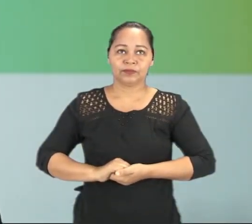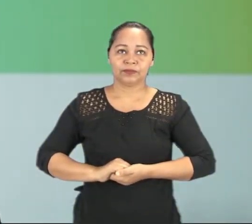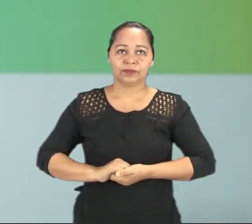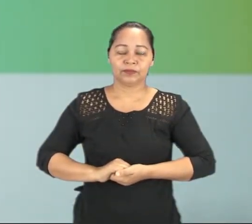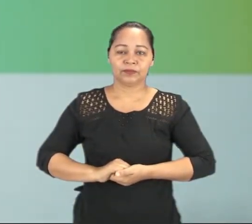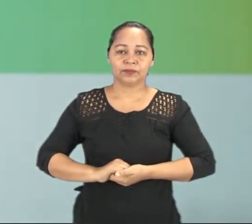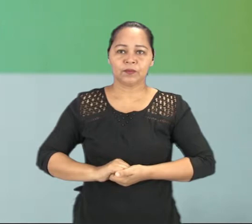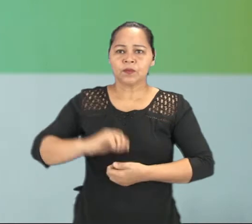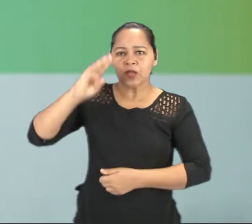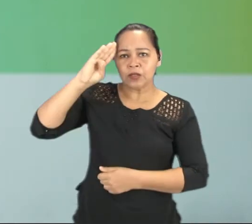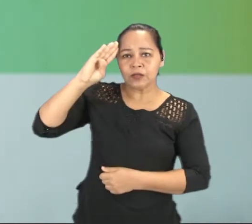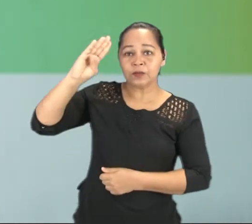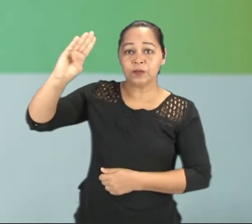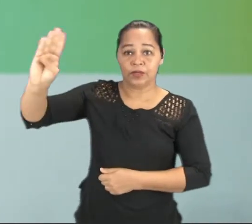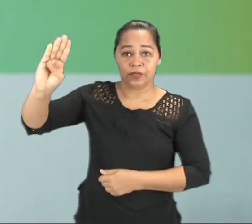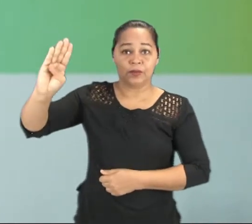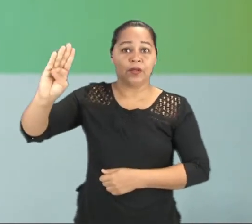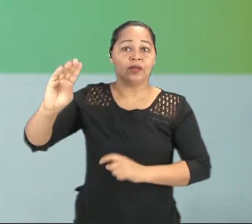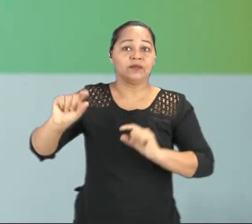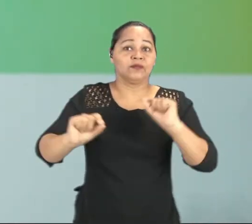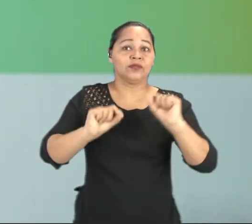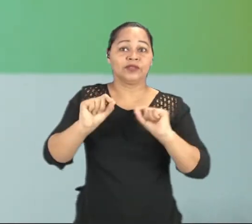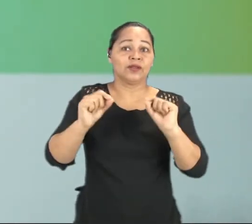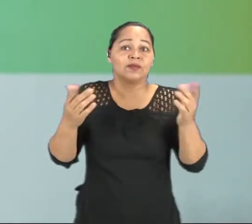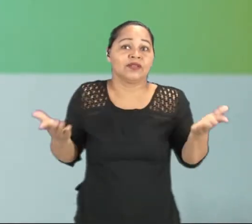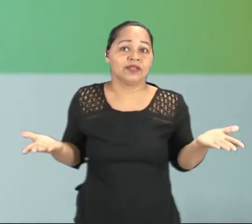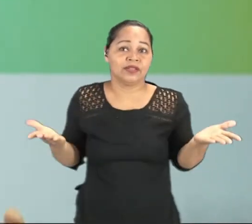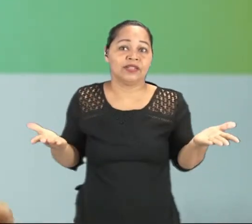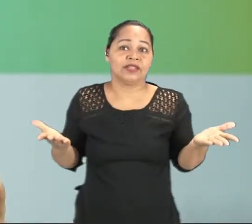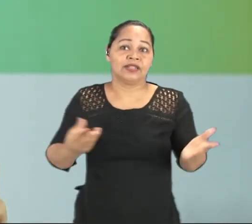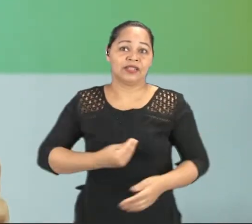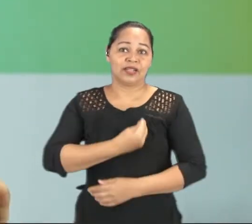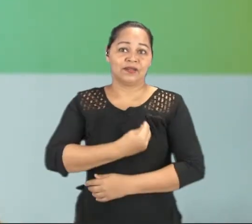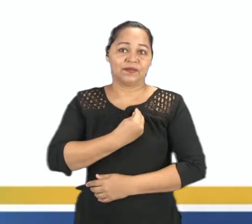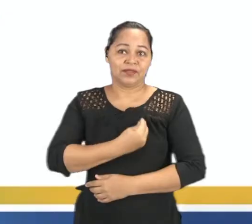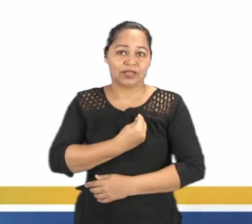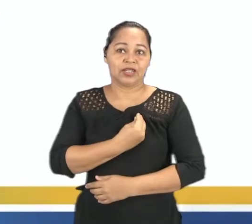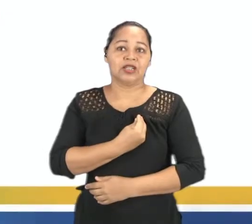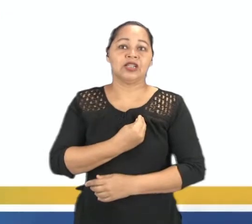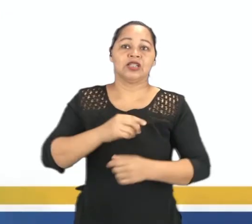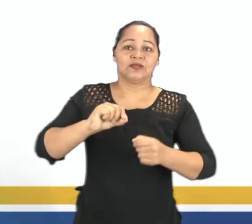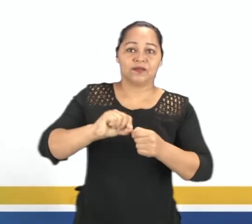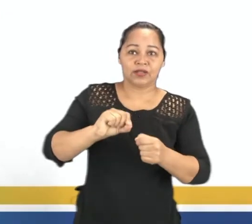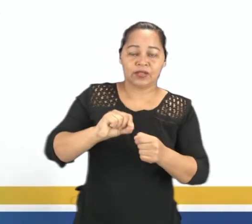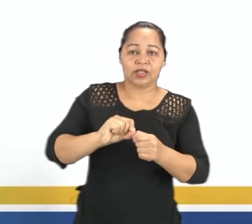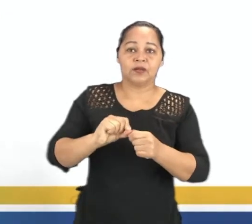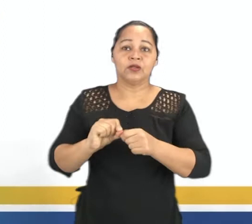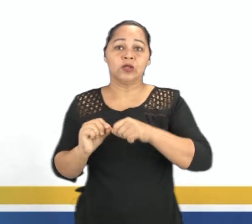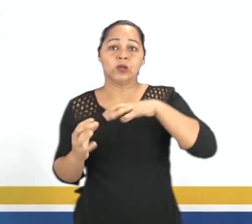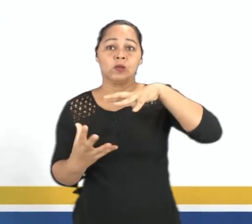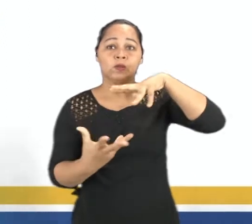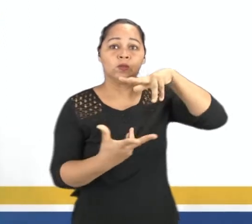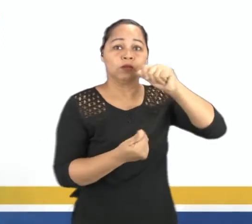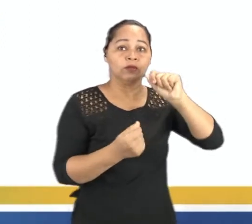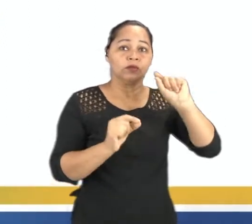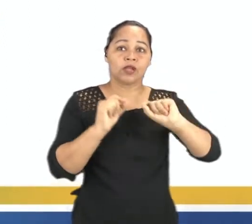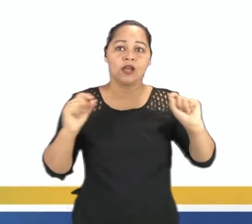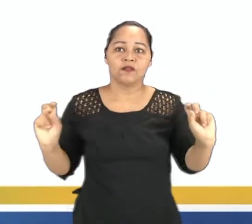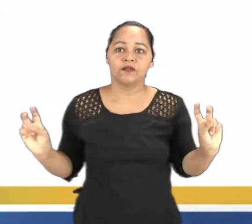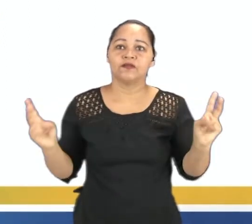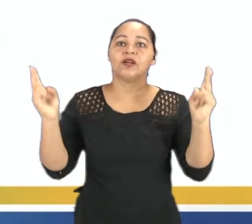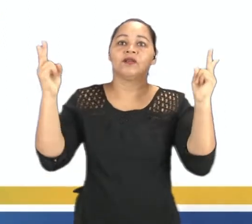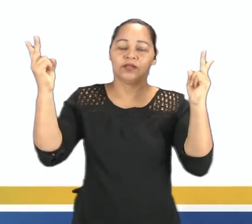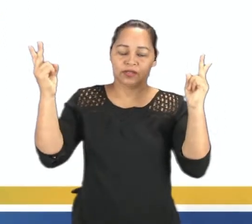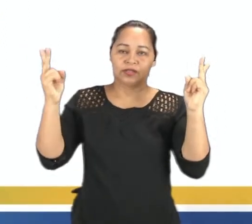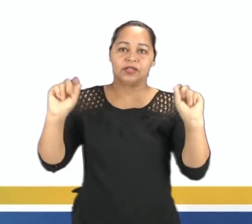Minhas principais fontes de significado e sentidos da vida. Criamos um modelo de mundo que supervaloriza quem